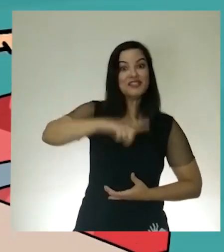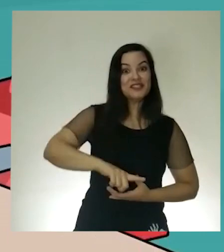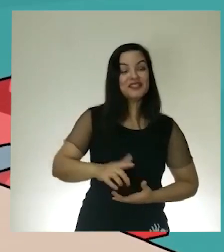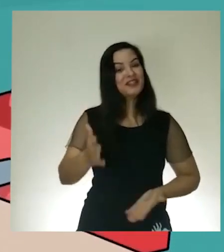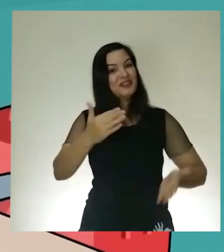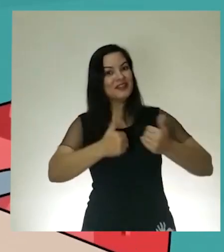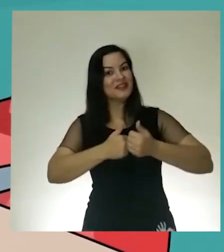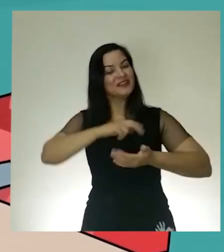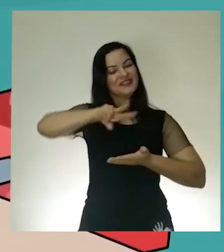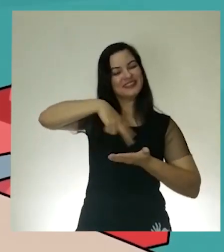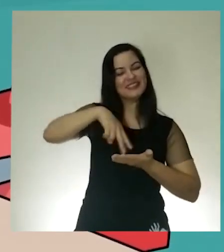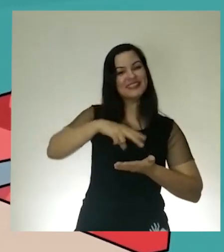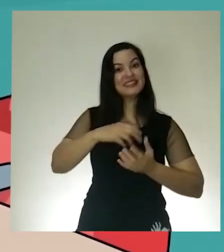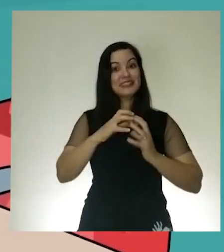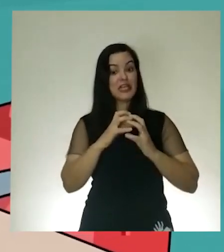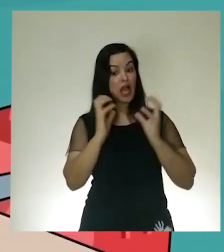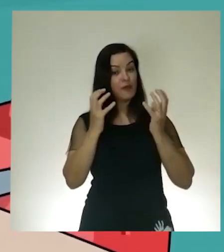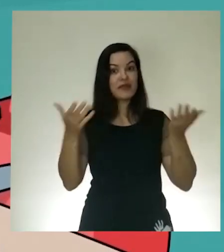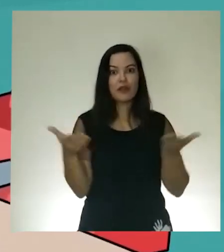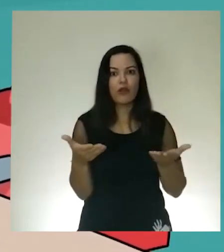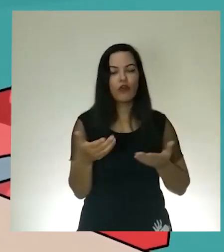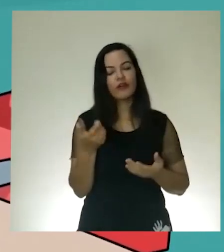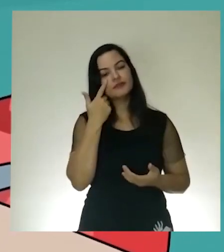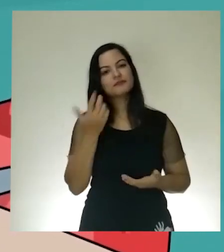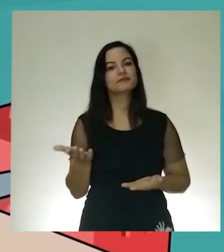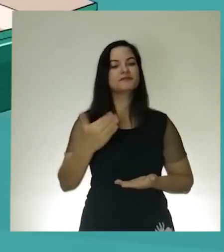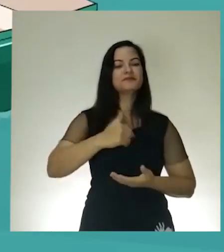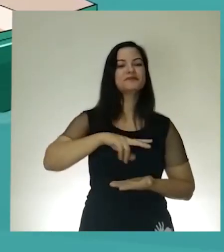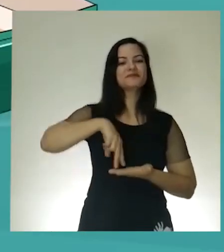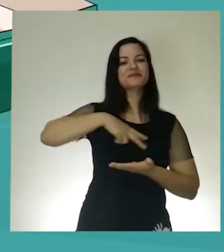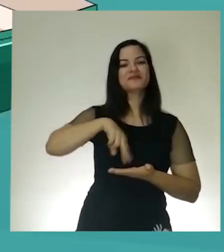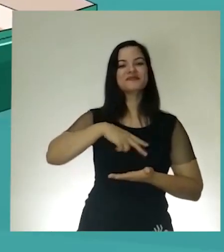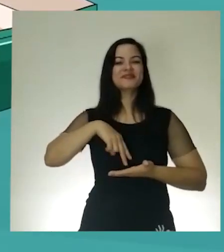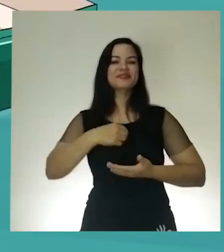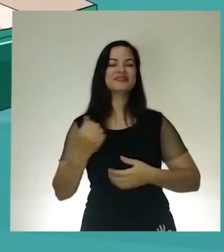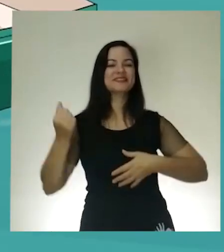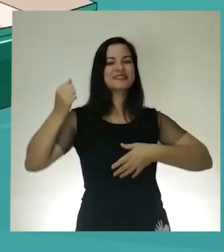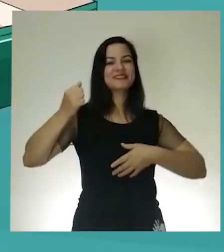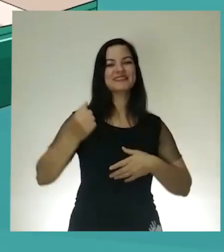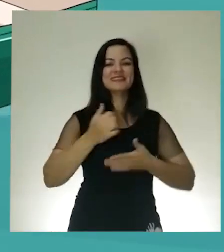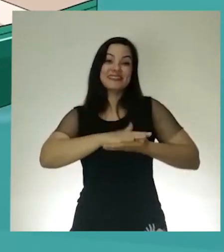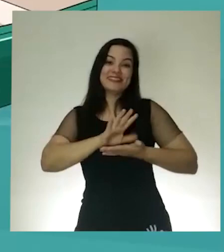Mais uma vez! Vamos abrir essa pop!